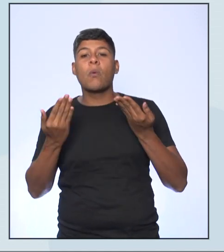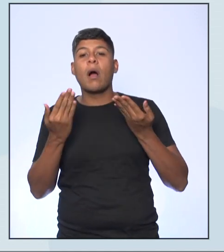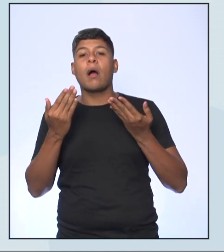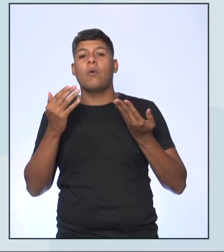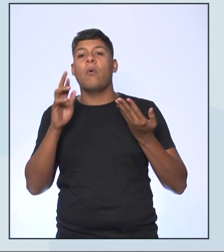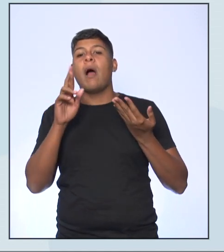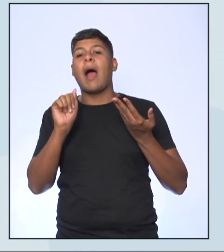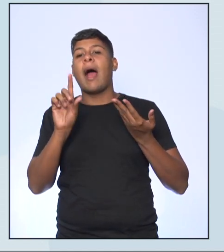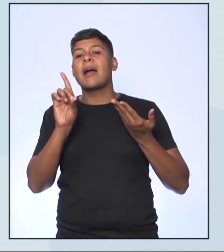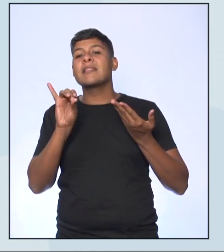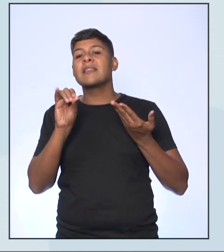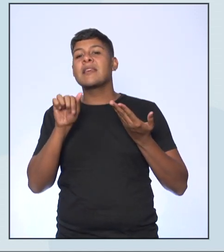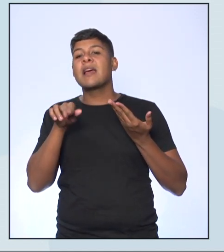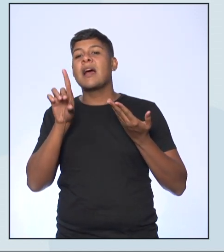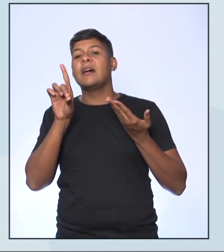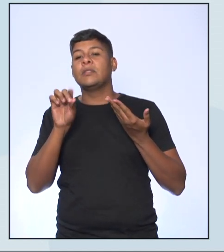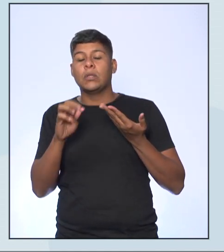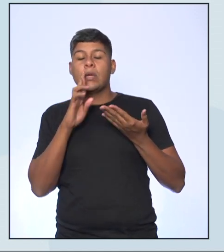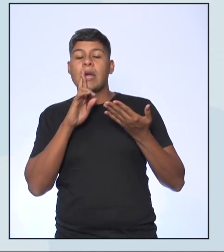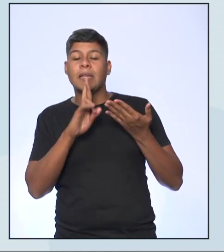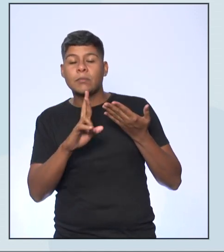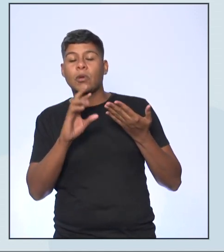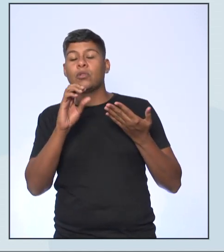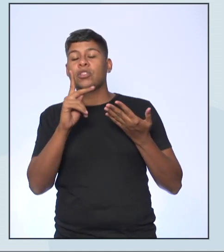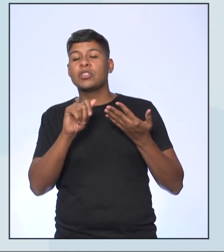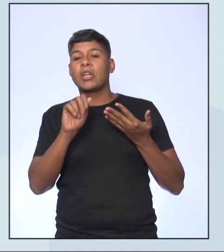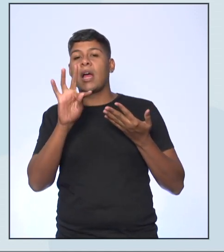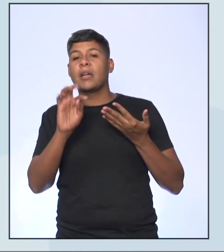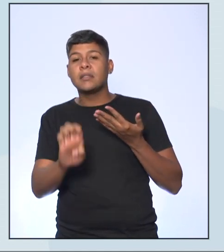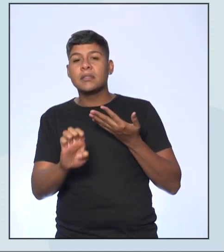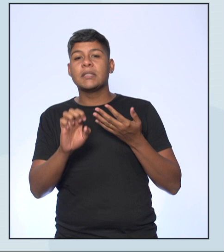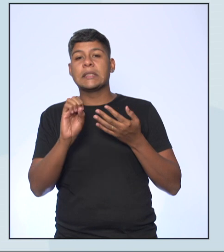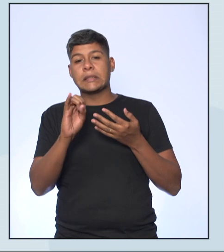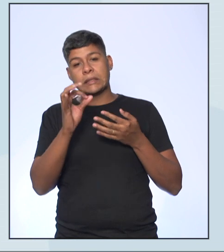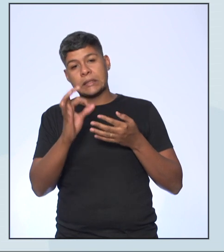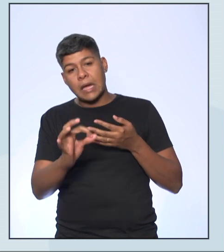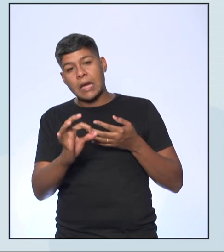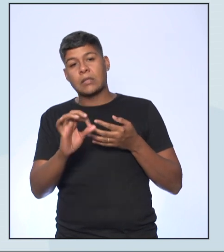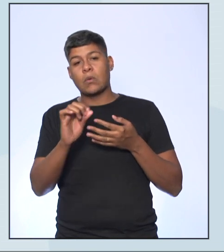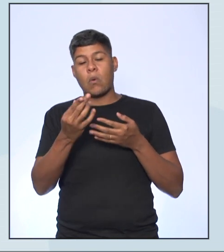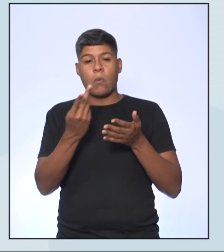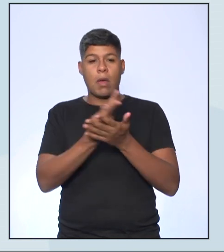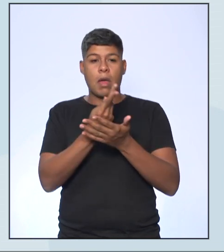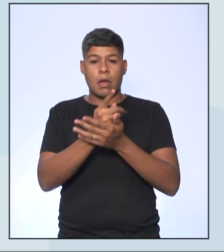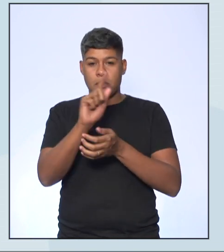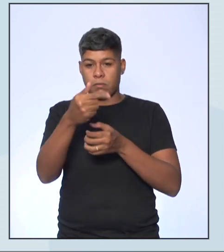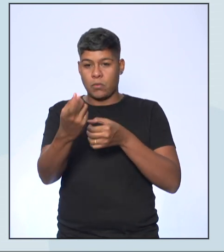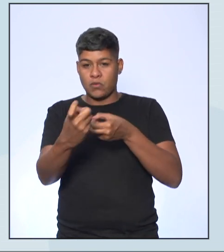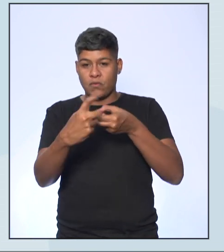5 minutinhos para vocês, respondam no chat para ver se está certo, tá bom? Daqui a pouco a gente volta.